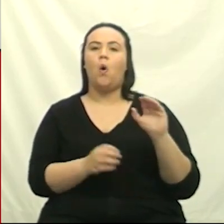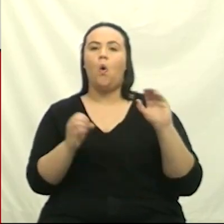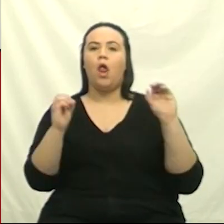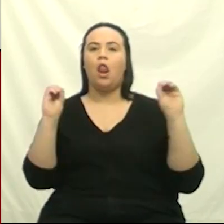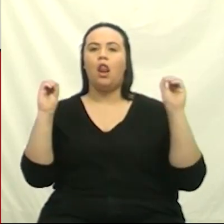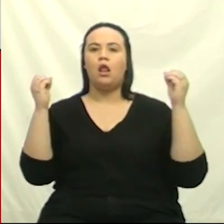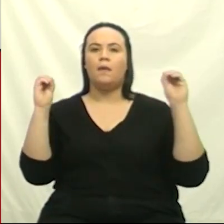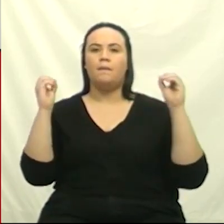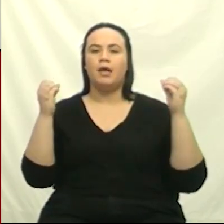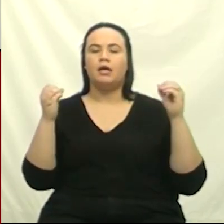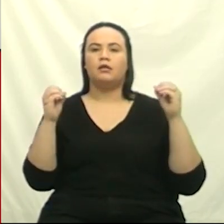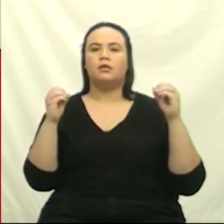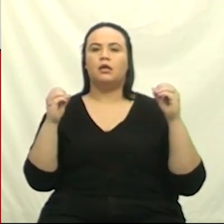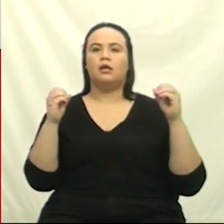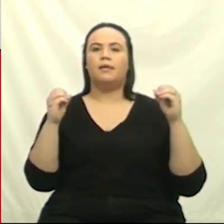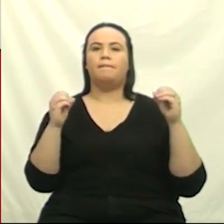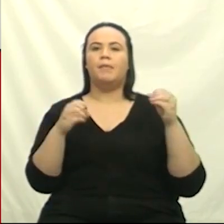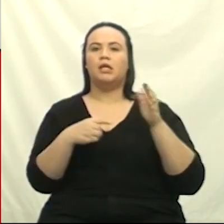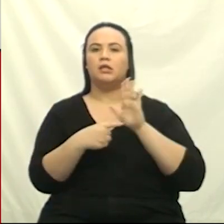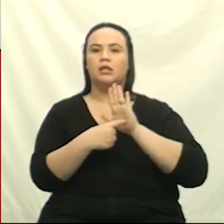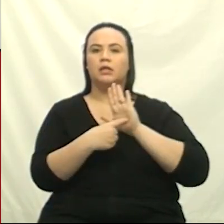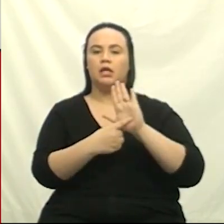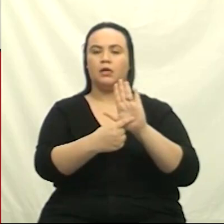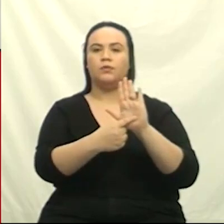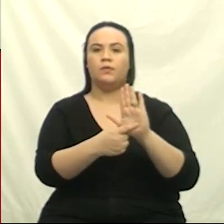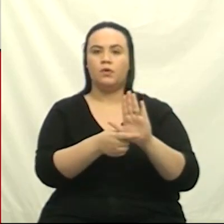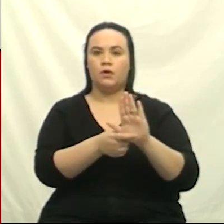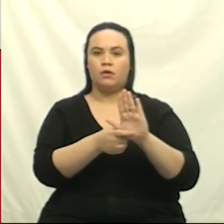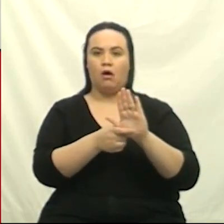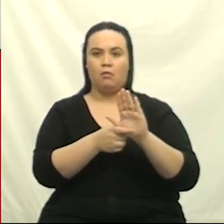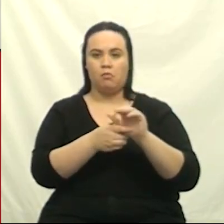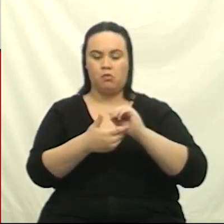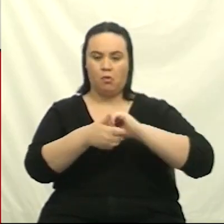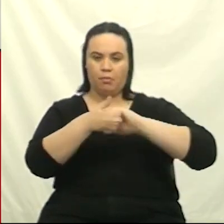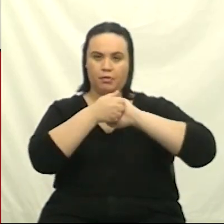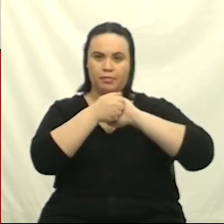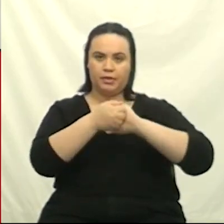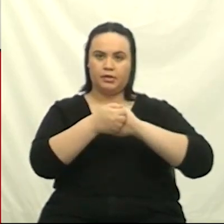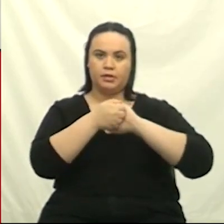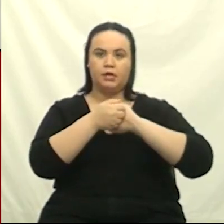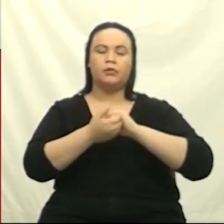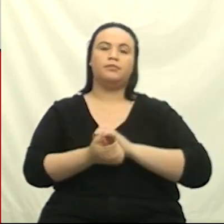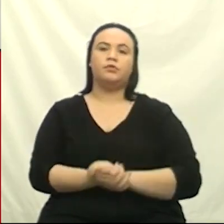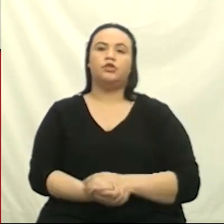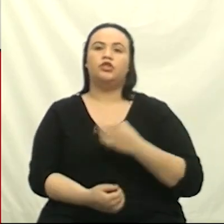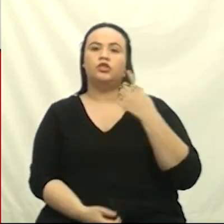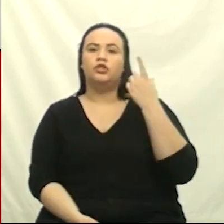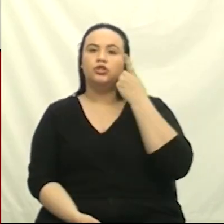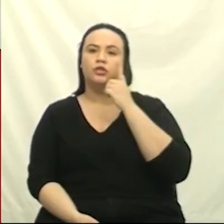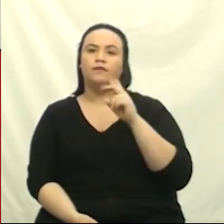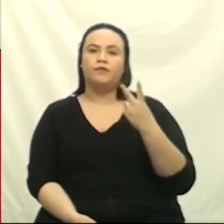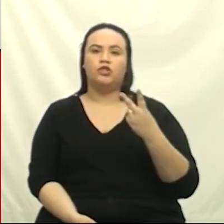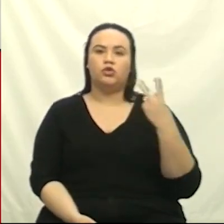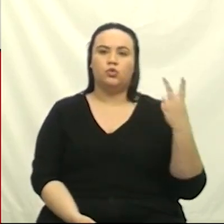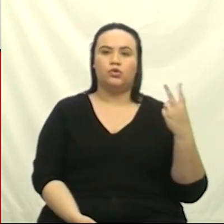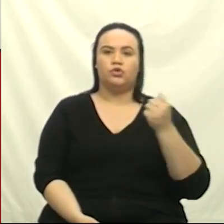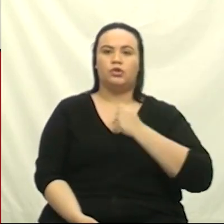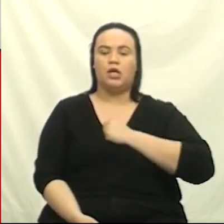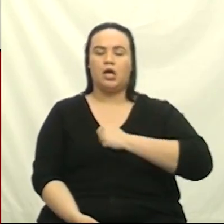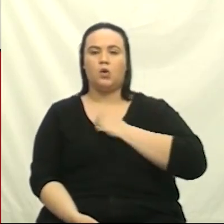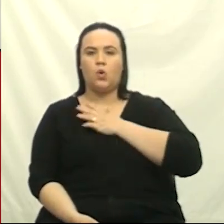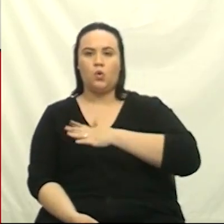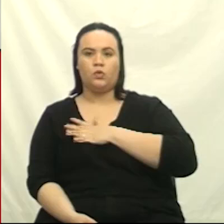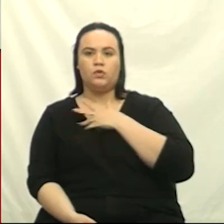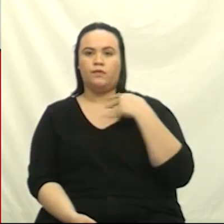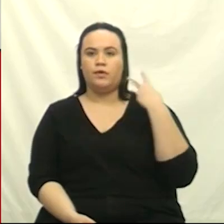Robótica enviando-lhe cópia com nossos cumprimentos Sala das Sessões 22 de agosto de 2023